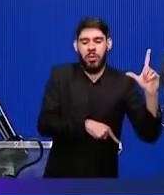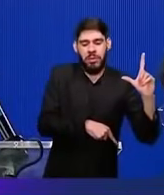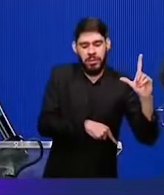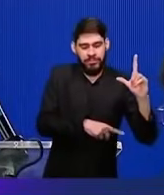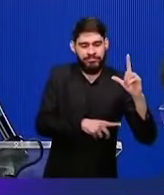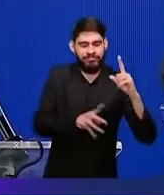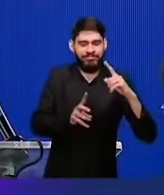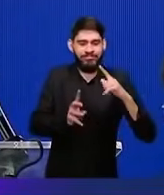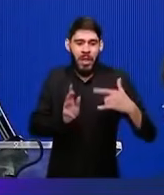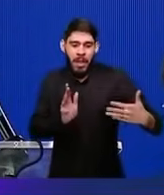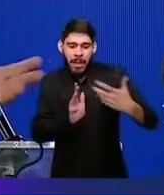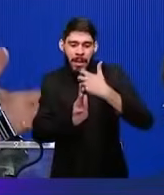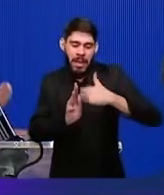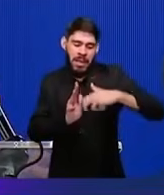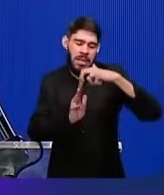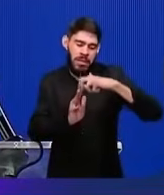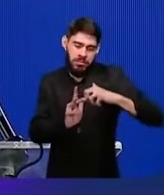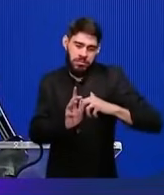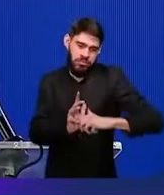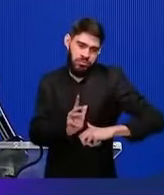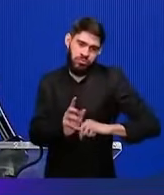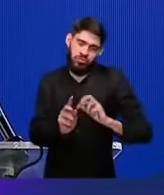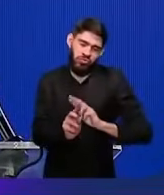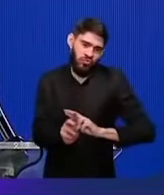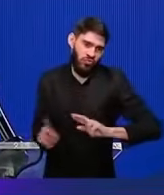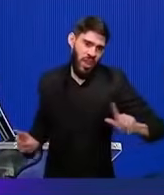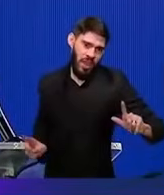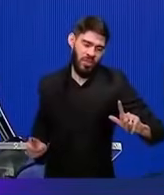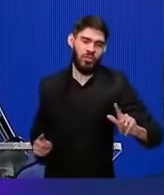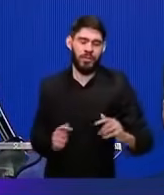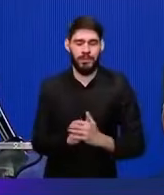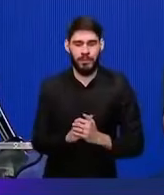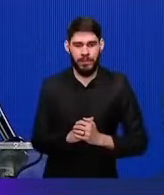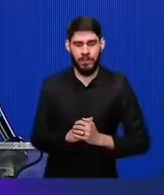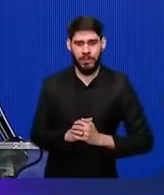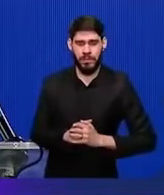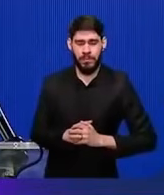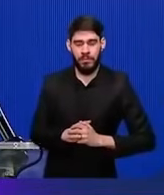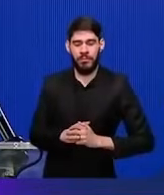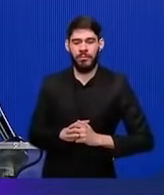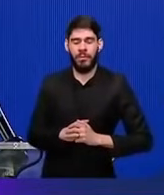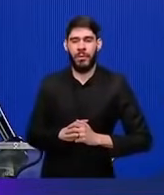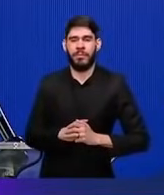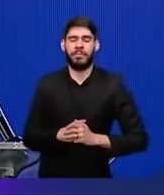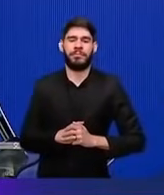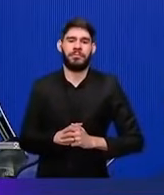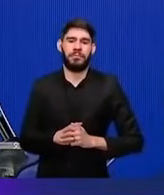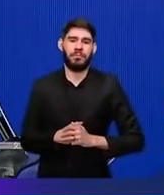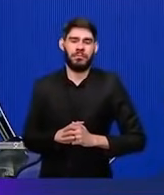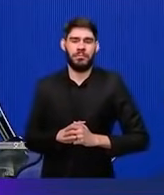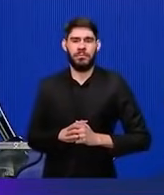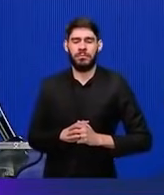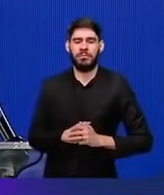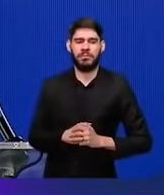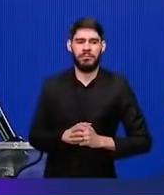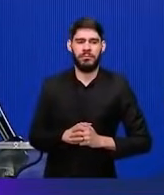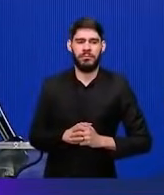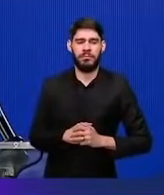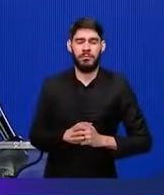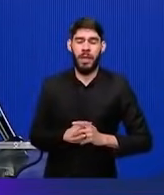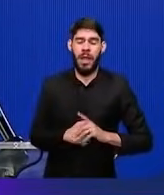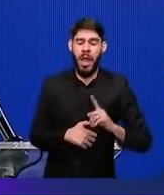tributação, ao invés dessa que foi aprovada pelo Congresso Nacional. Quando eu dei a minha